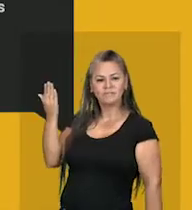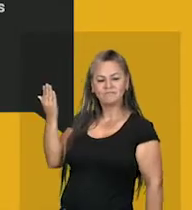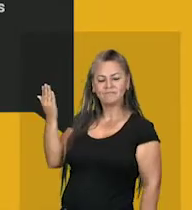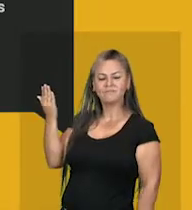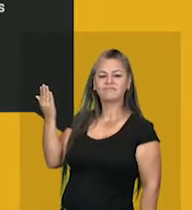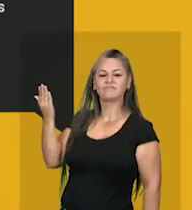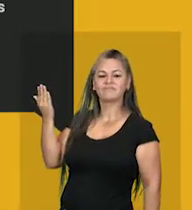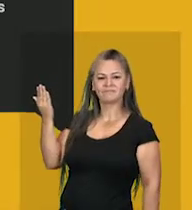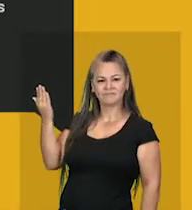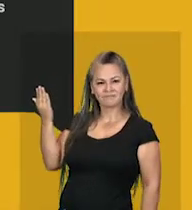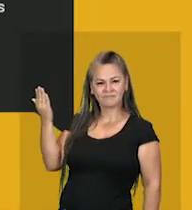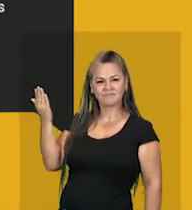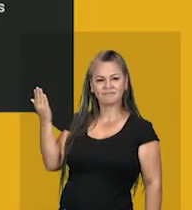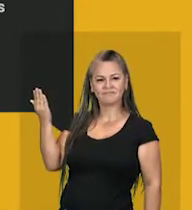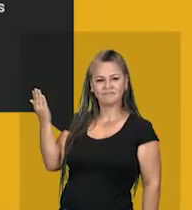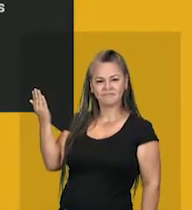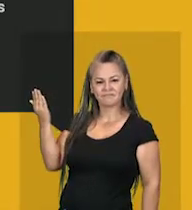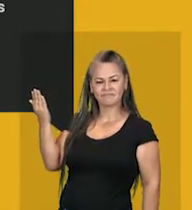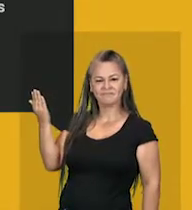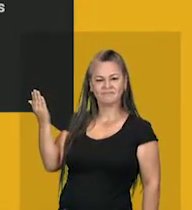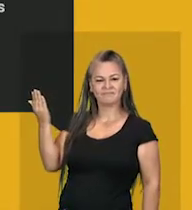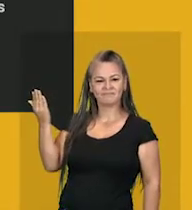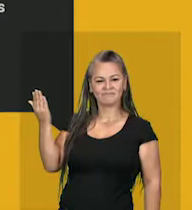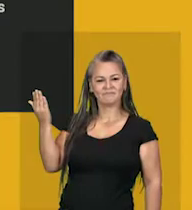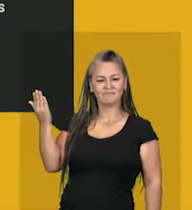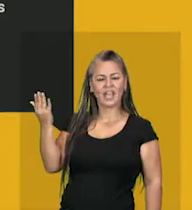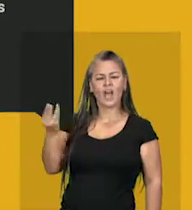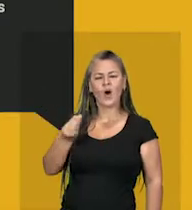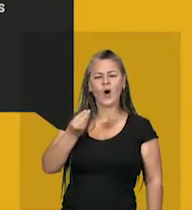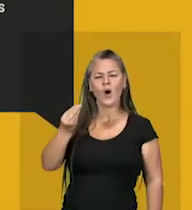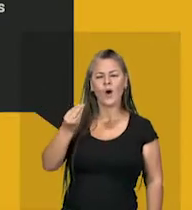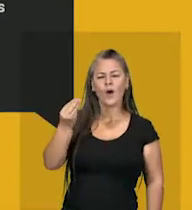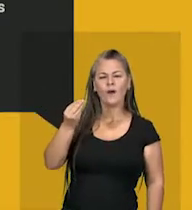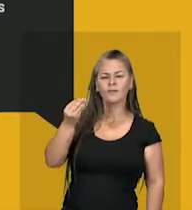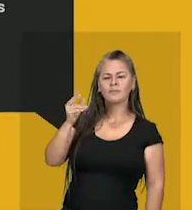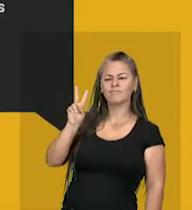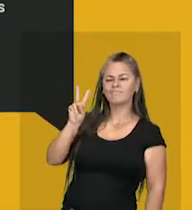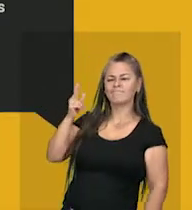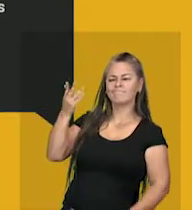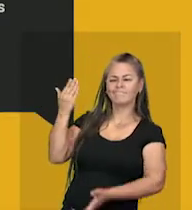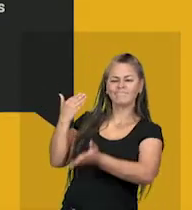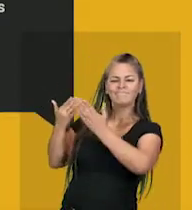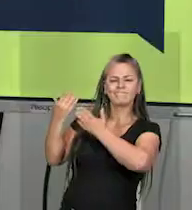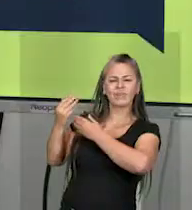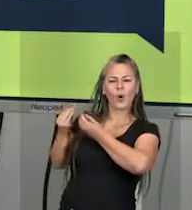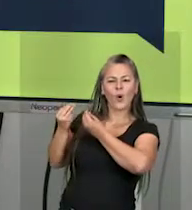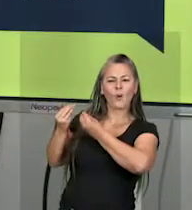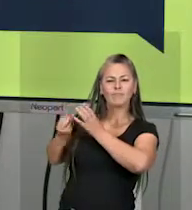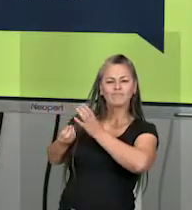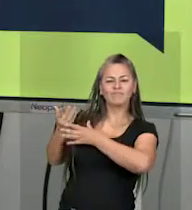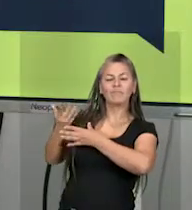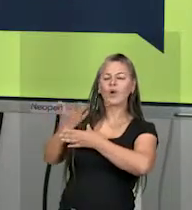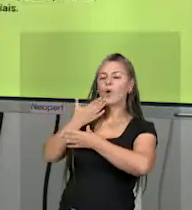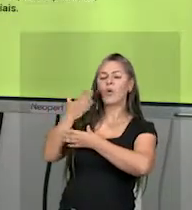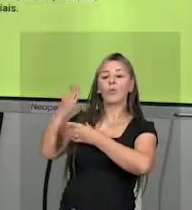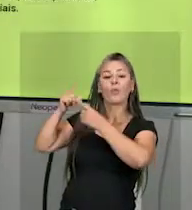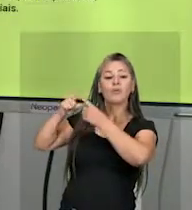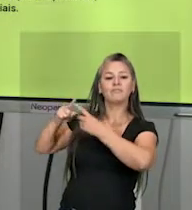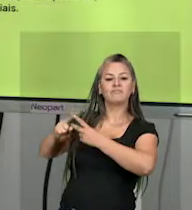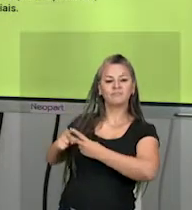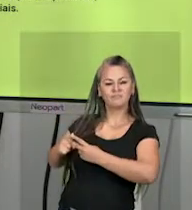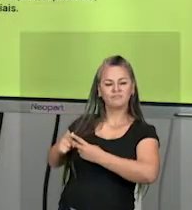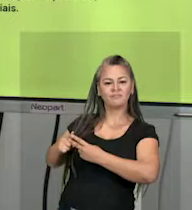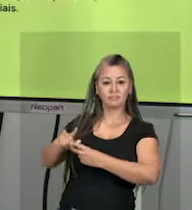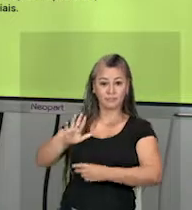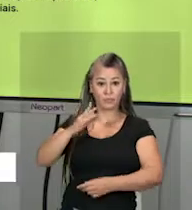algumas das suas manifestações históricas, né, de como que ele aconteceu, ok? Alguns modelos. Então o